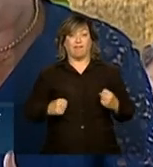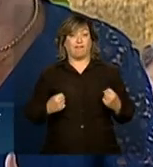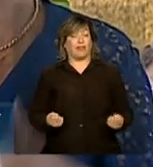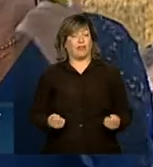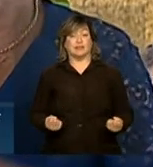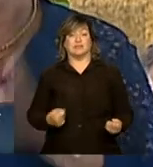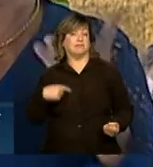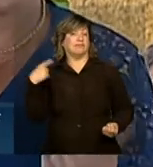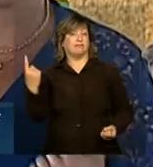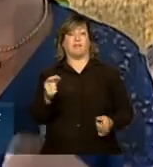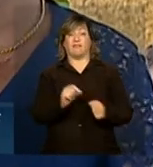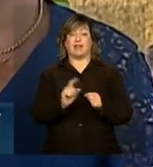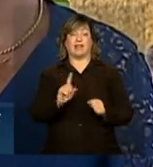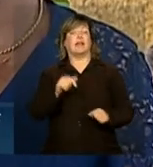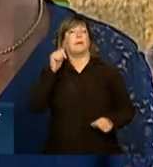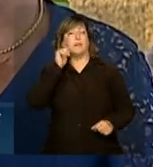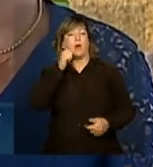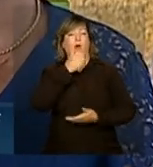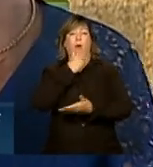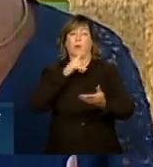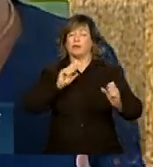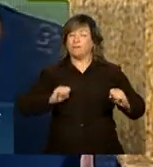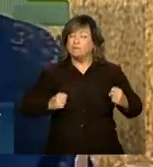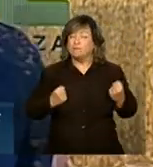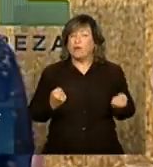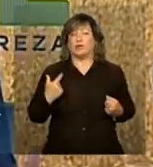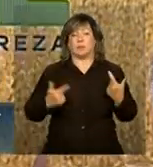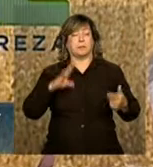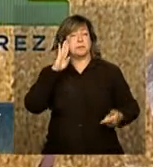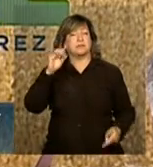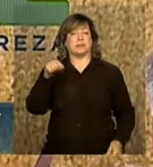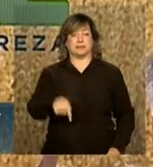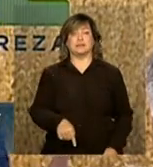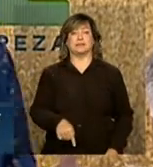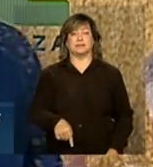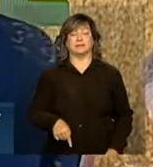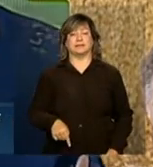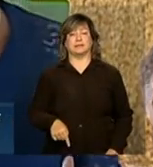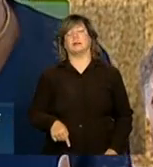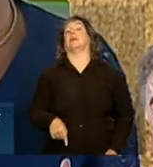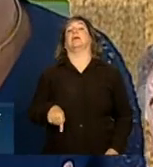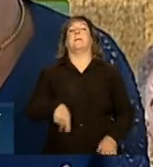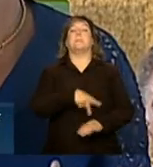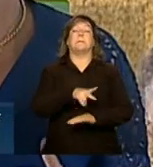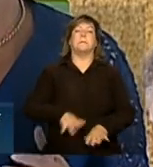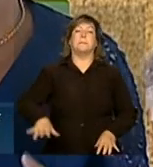é a força dos homens e das mulheres desse país, se